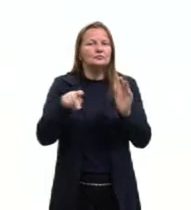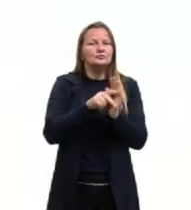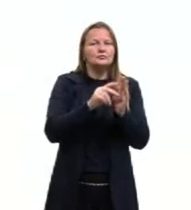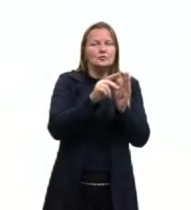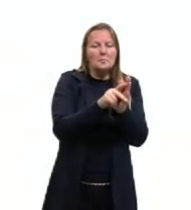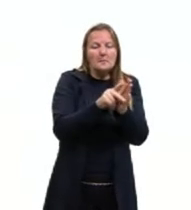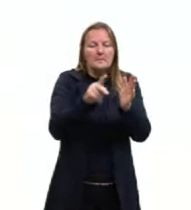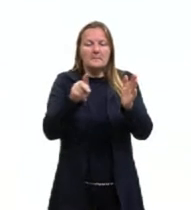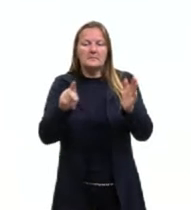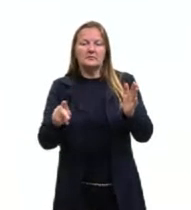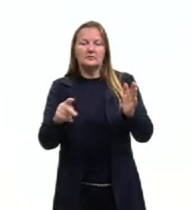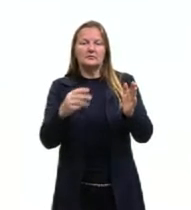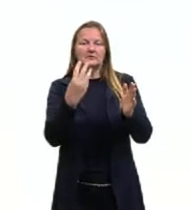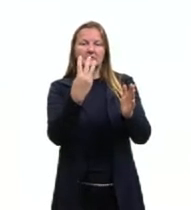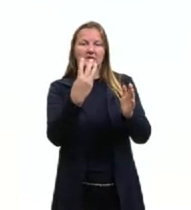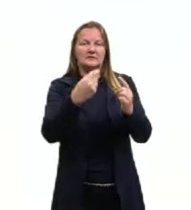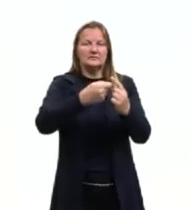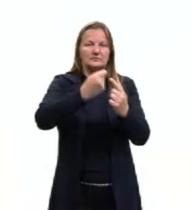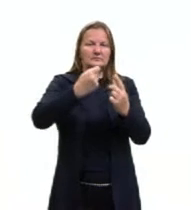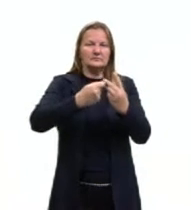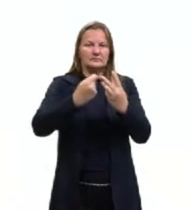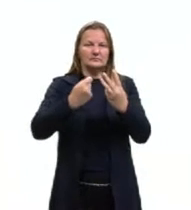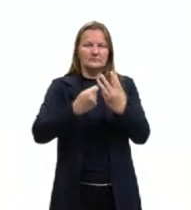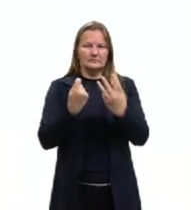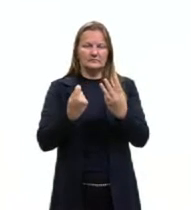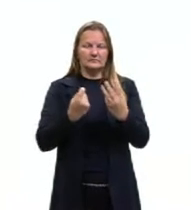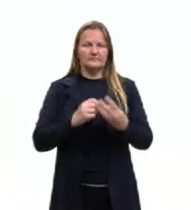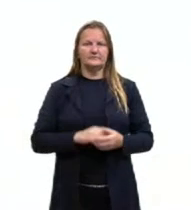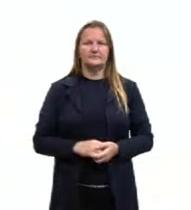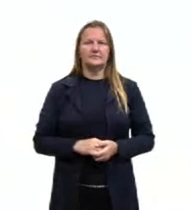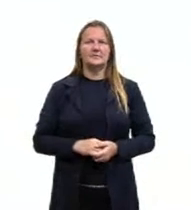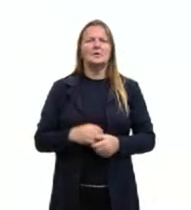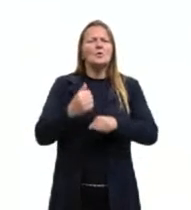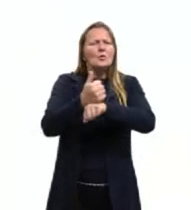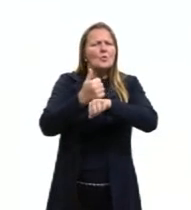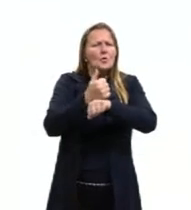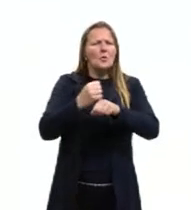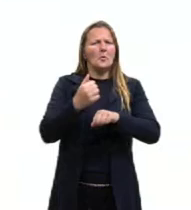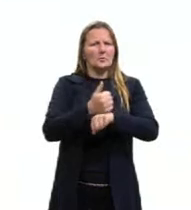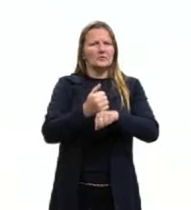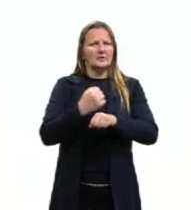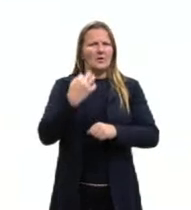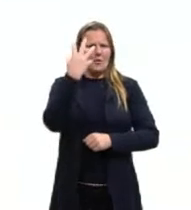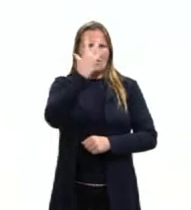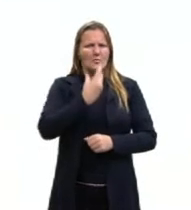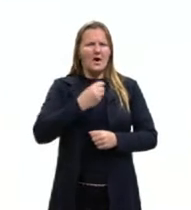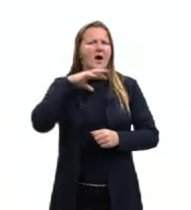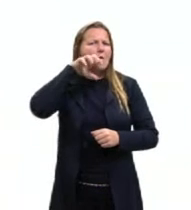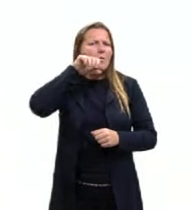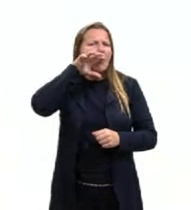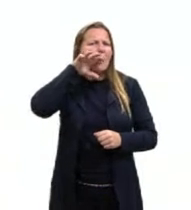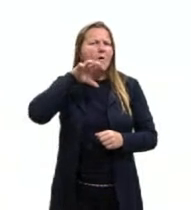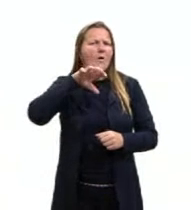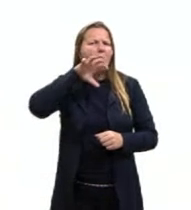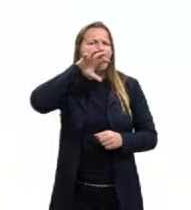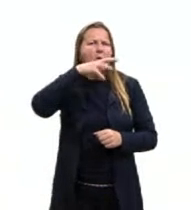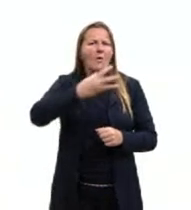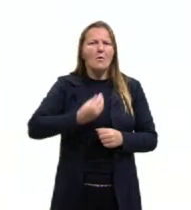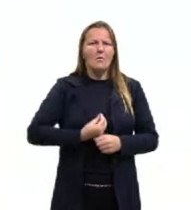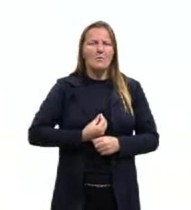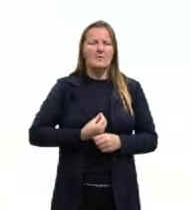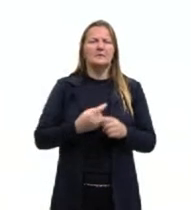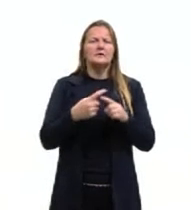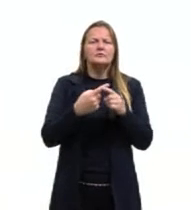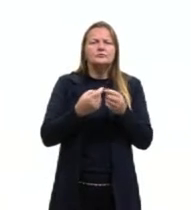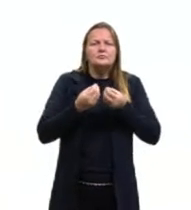o período de três meses usou tecnista selecionou uma amostra de coelhos e